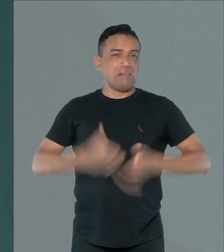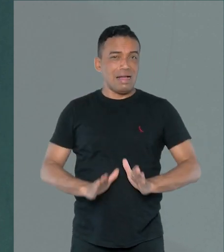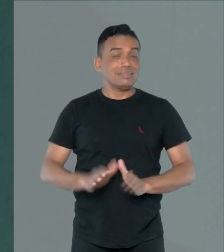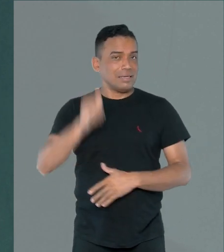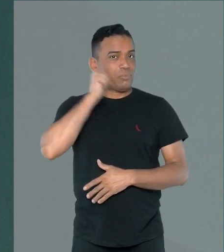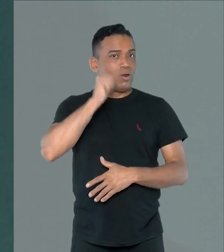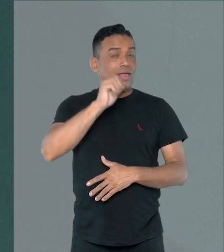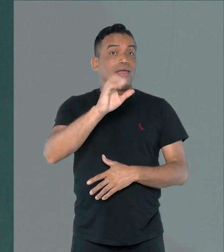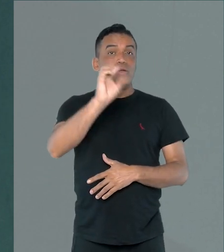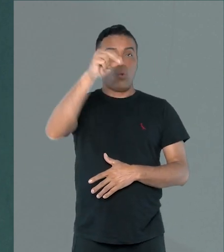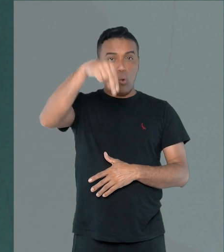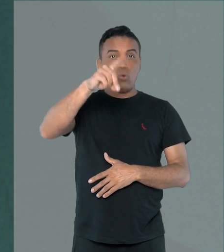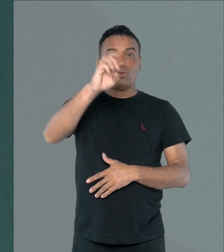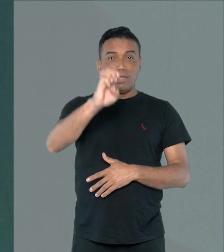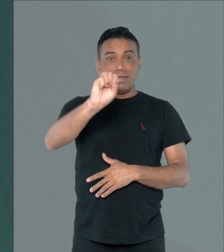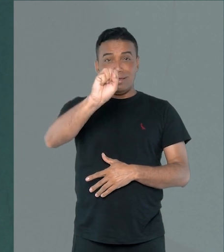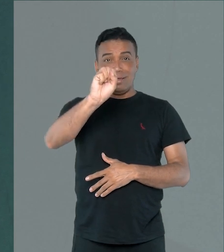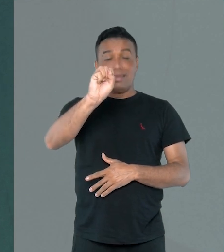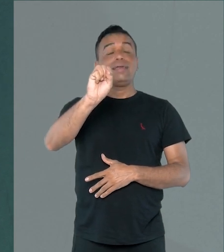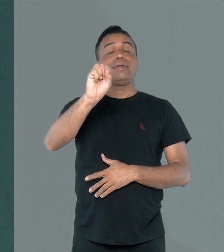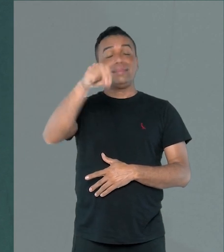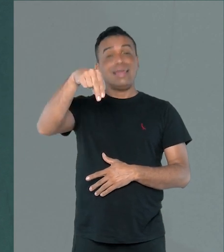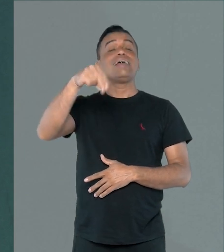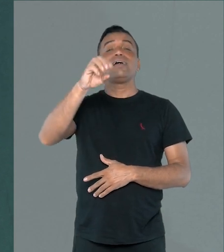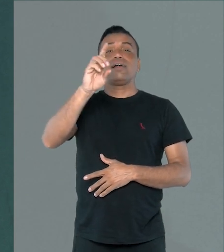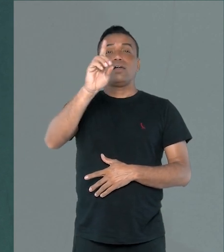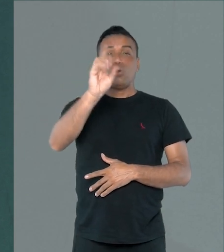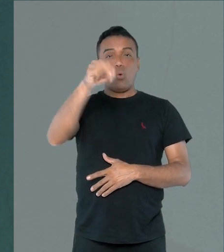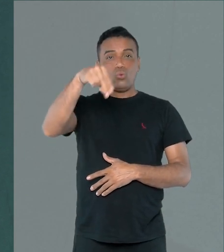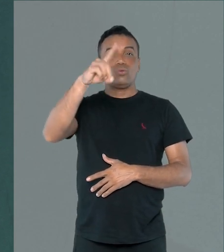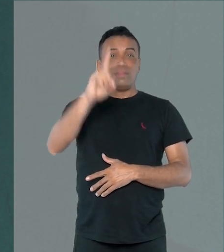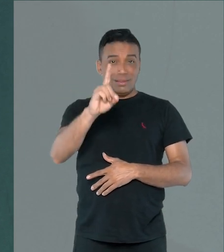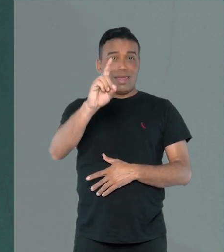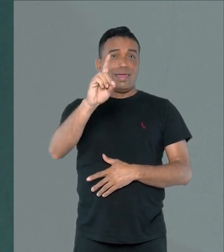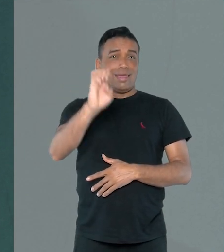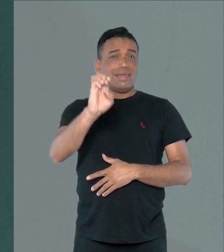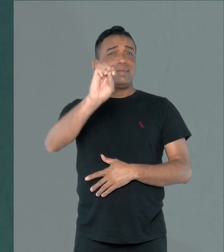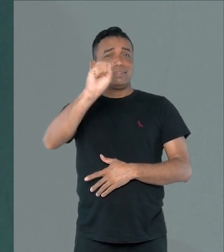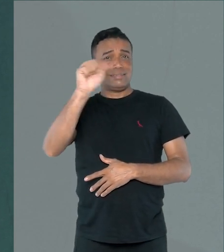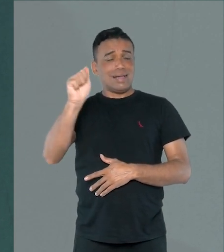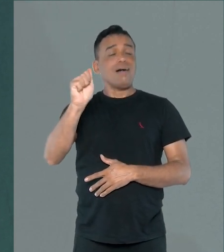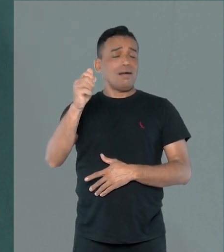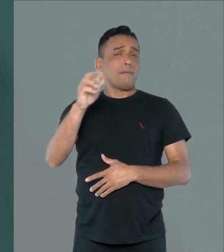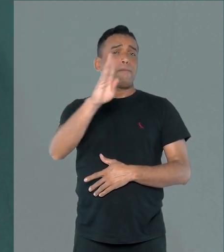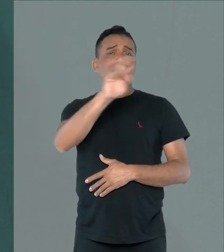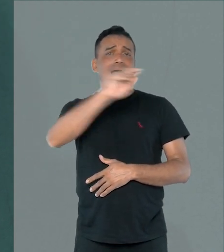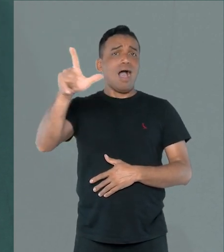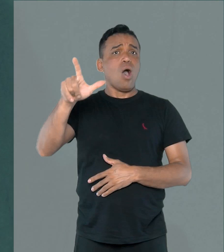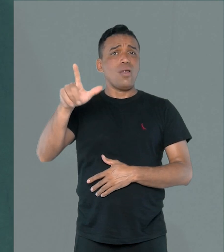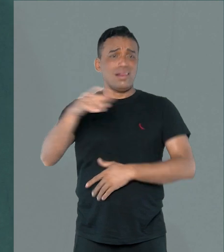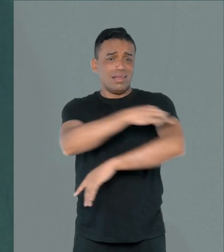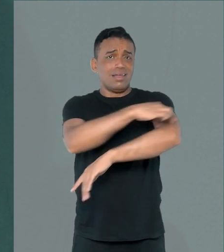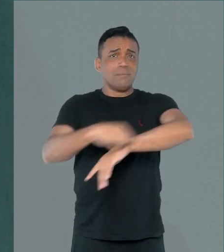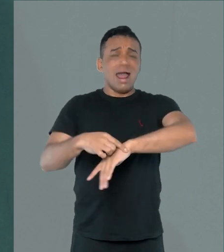a Condessa de Barral, ele demora a nascer, então nasce com defeito no braço. Já quando eu vi a